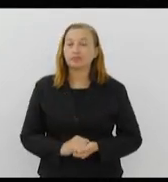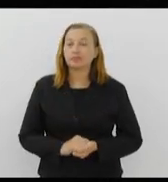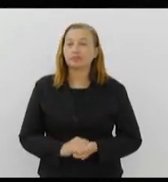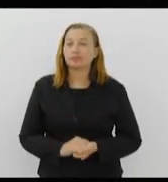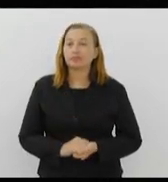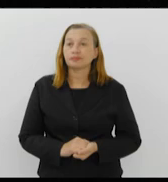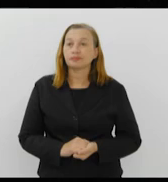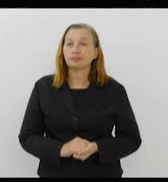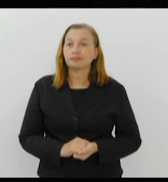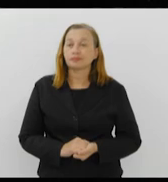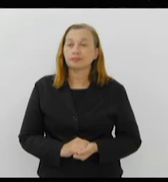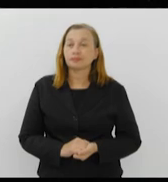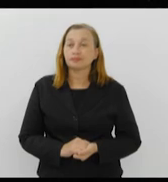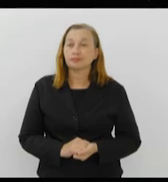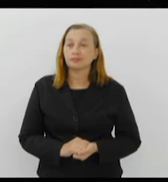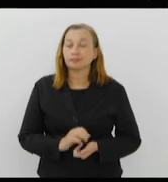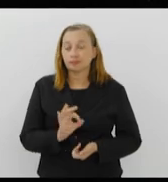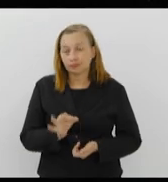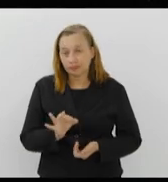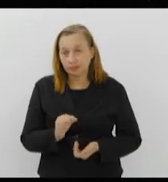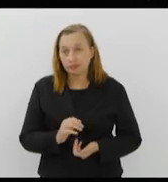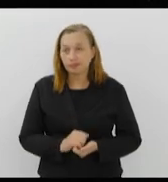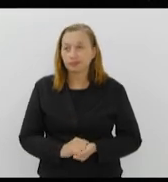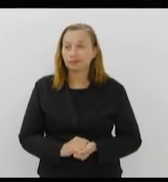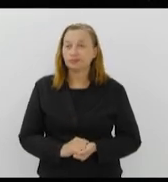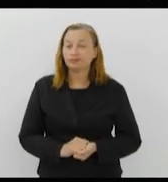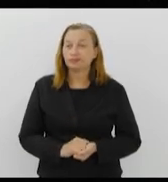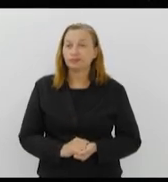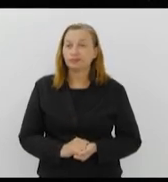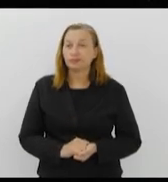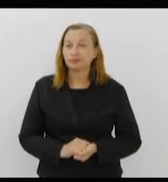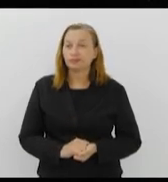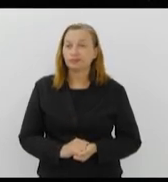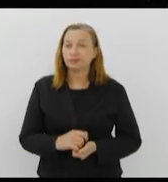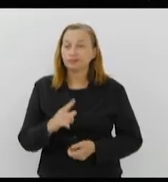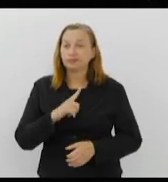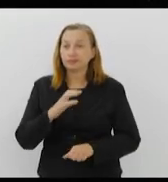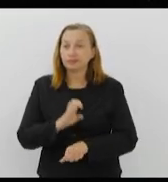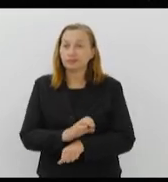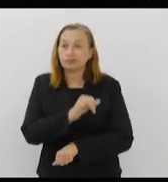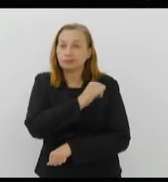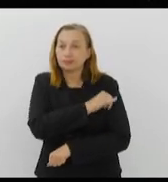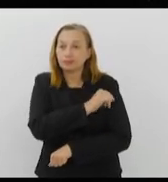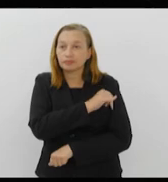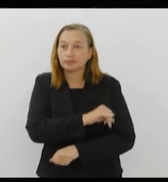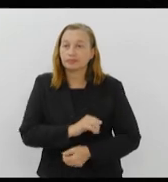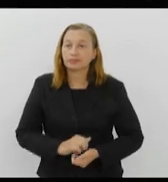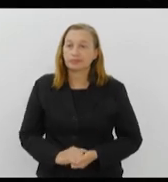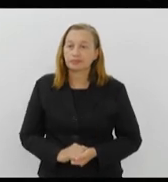né? Evidentemente que temos aqui no estado do Rio de Janeiro